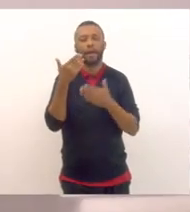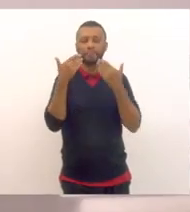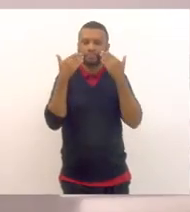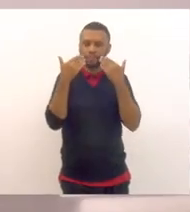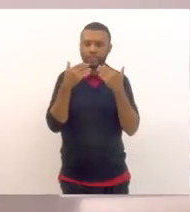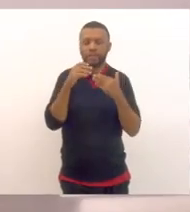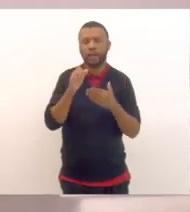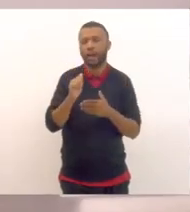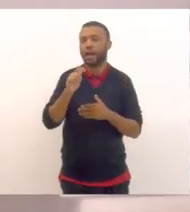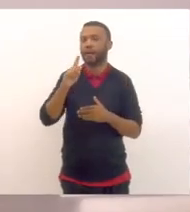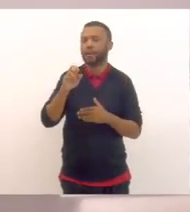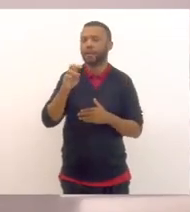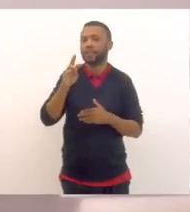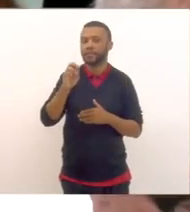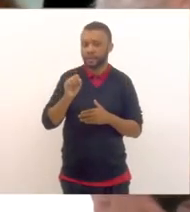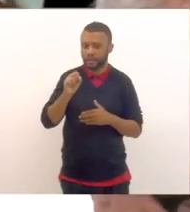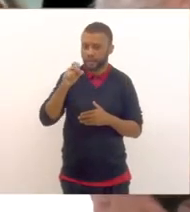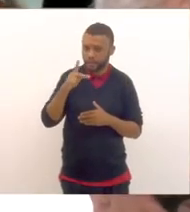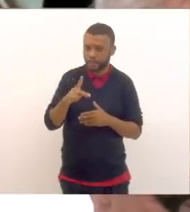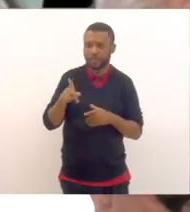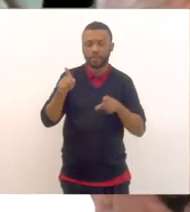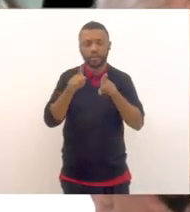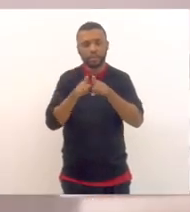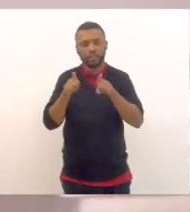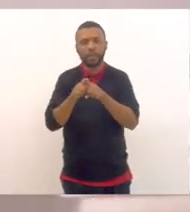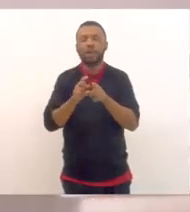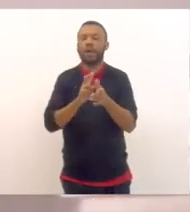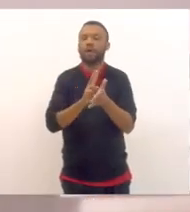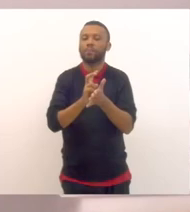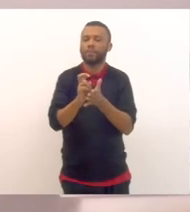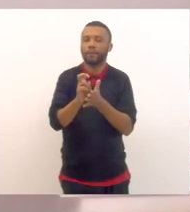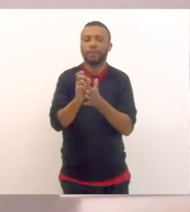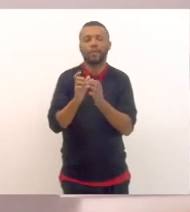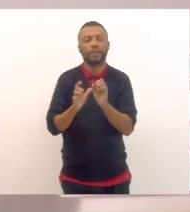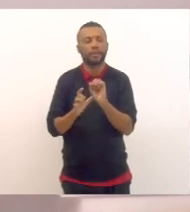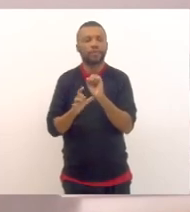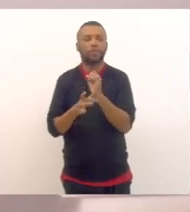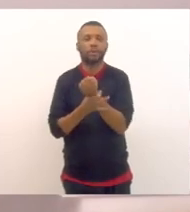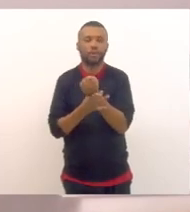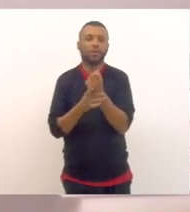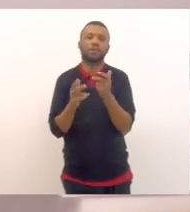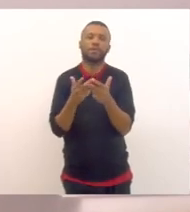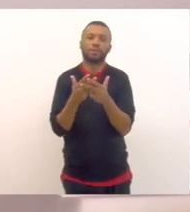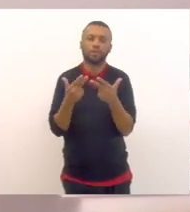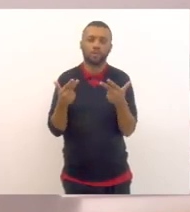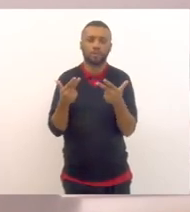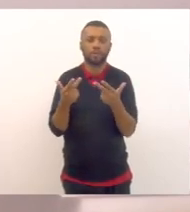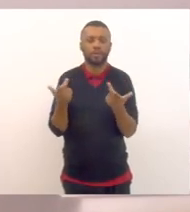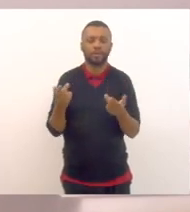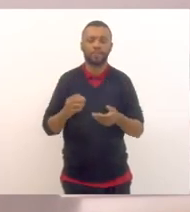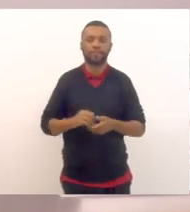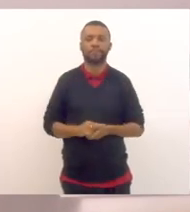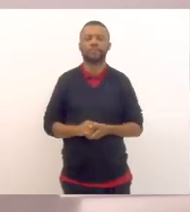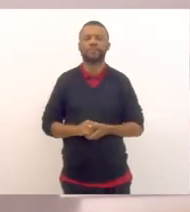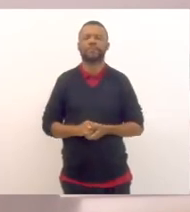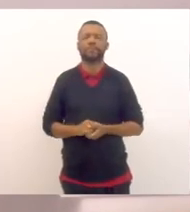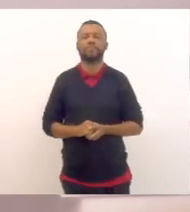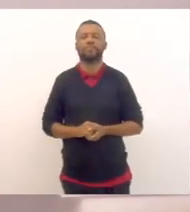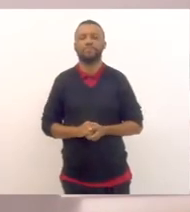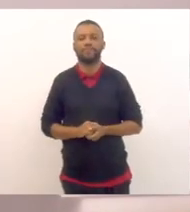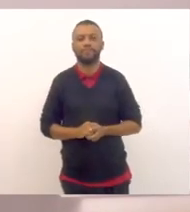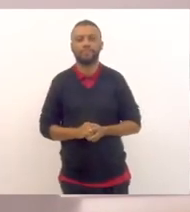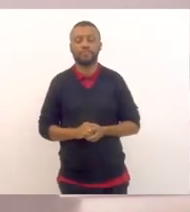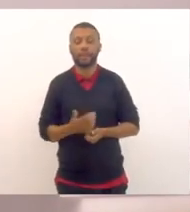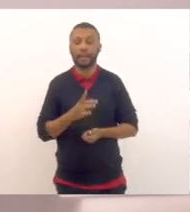Agetran aqui também a SuperVia na os jogos segurança não necessariamente precisa estar